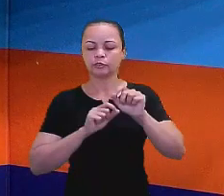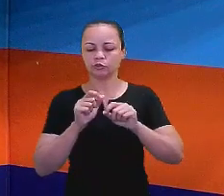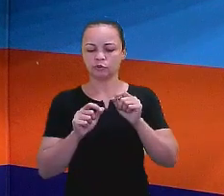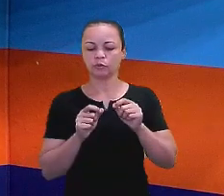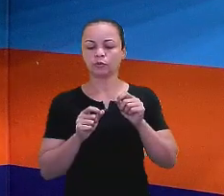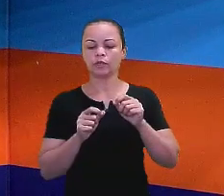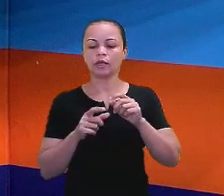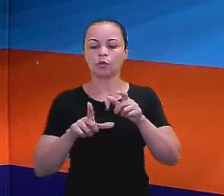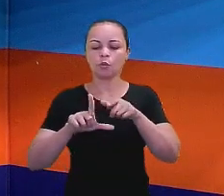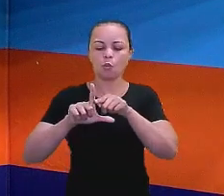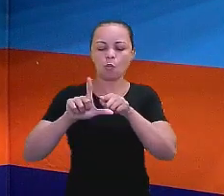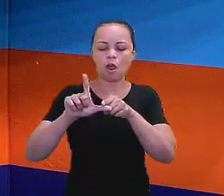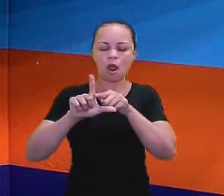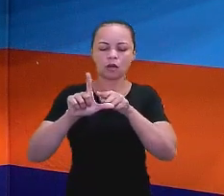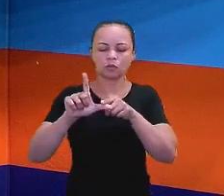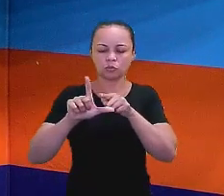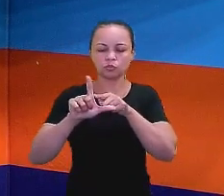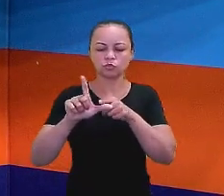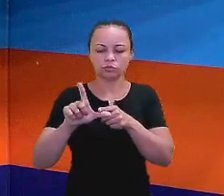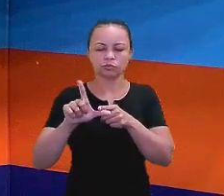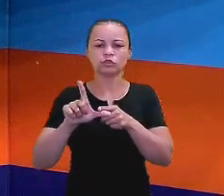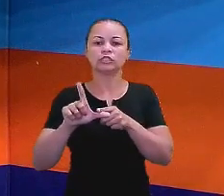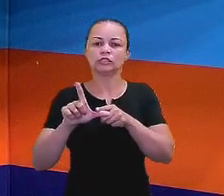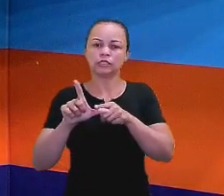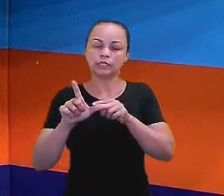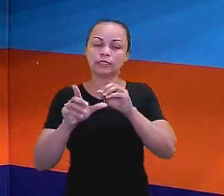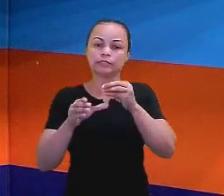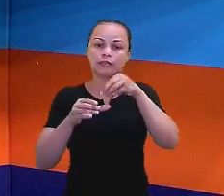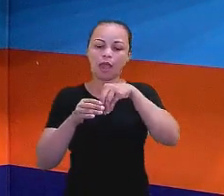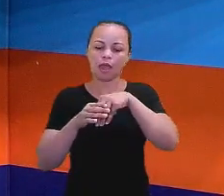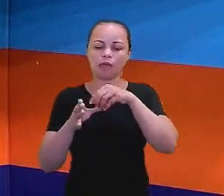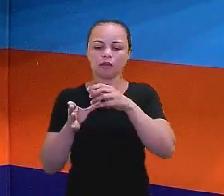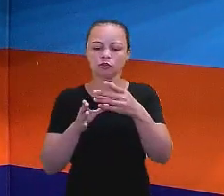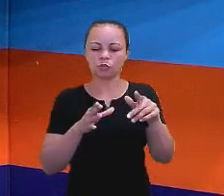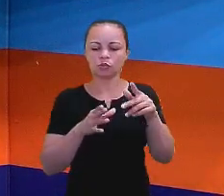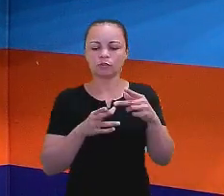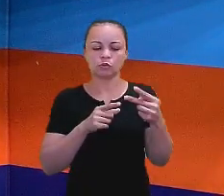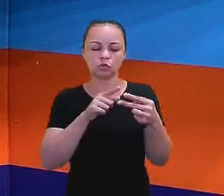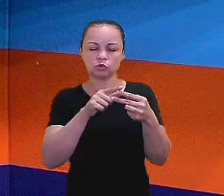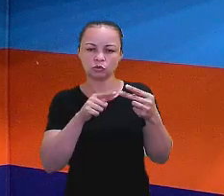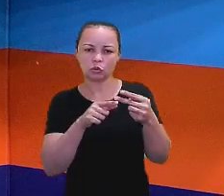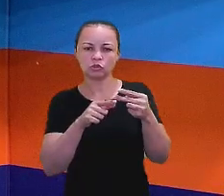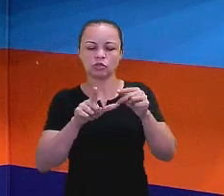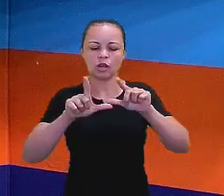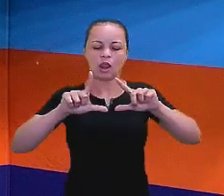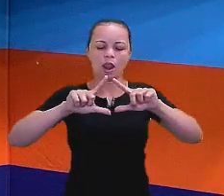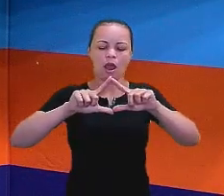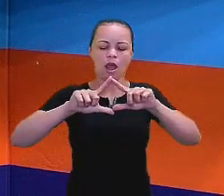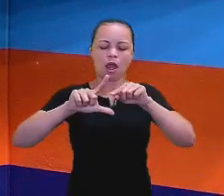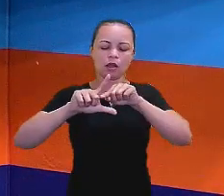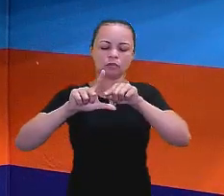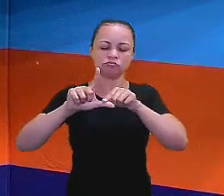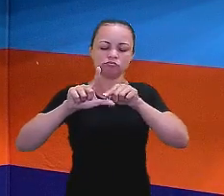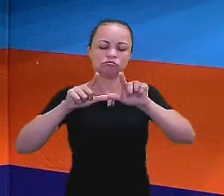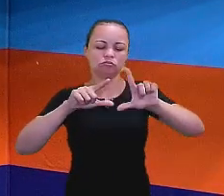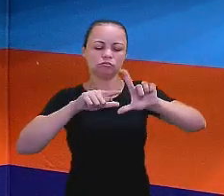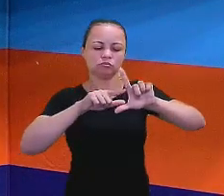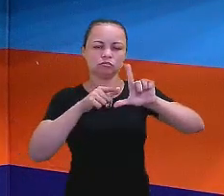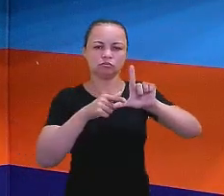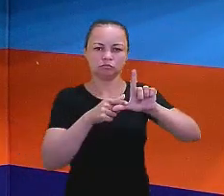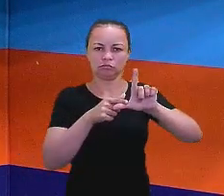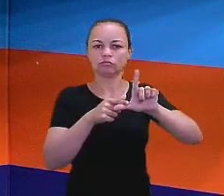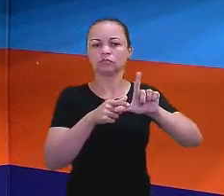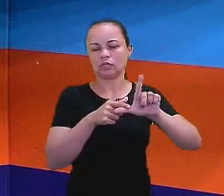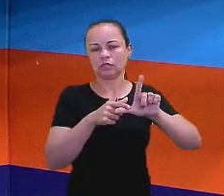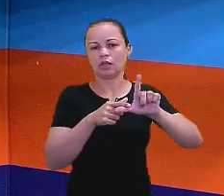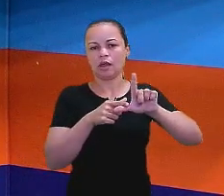internos, que são ângulos gerados por dois lados consecutivos internamente dentro de um triângulo. Então, é a